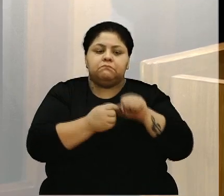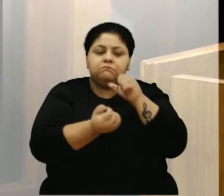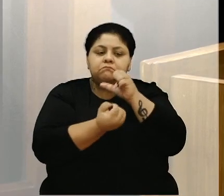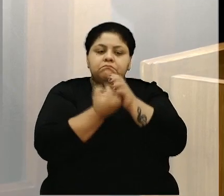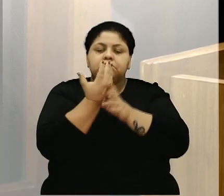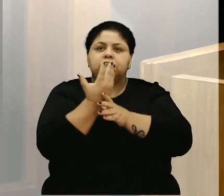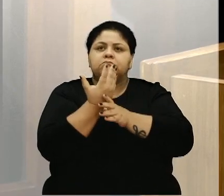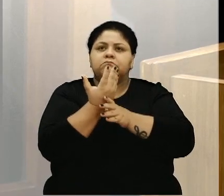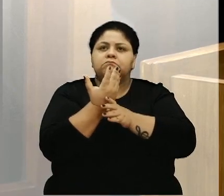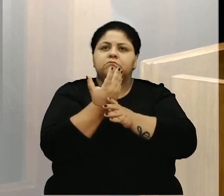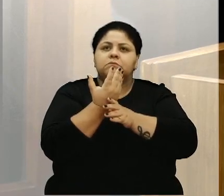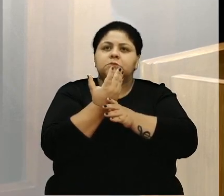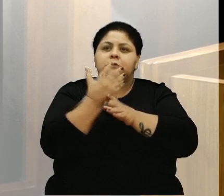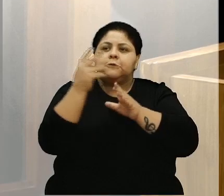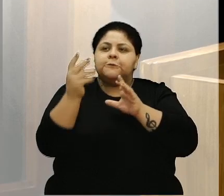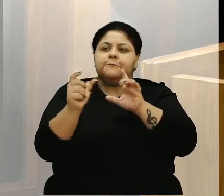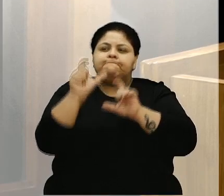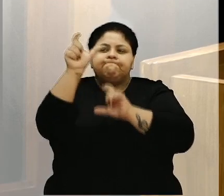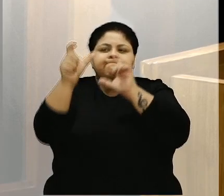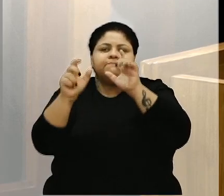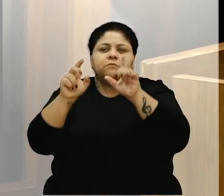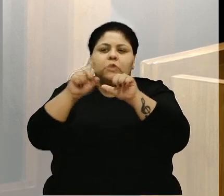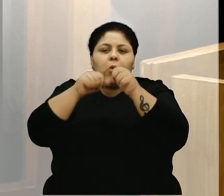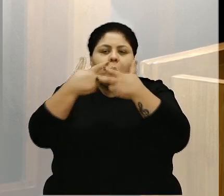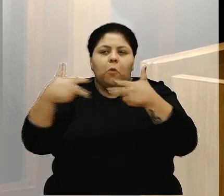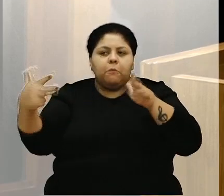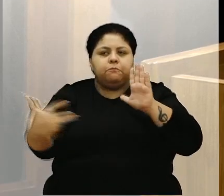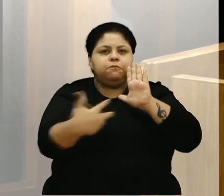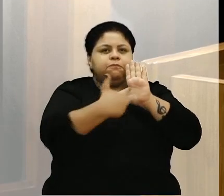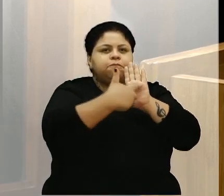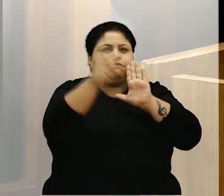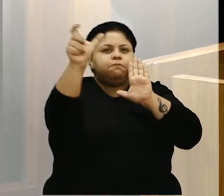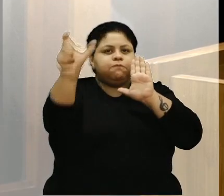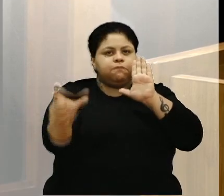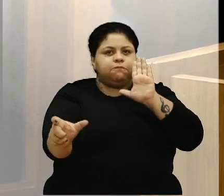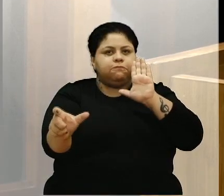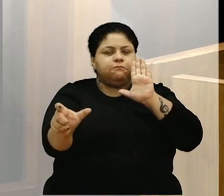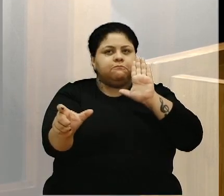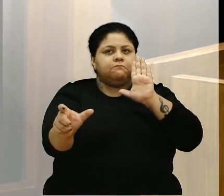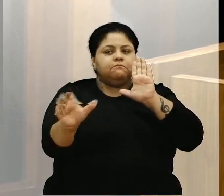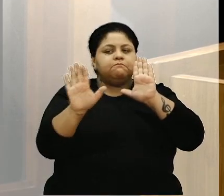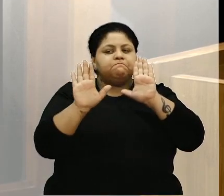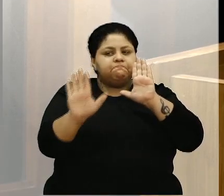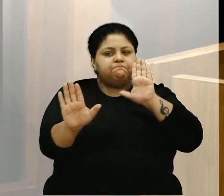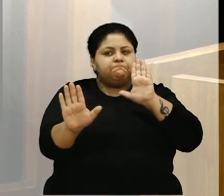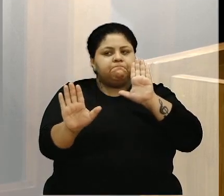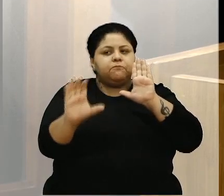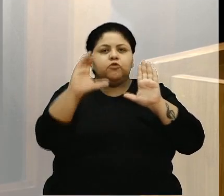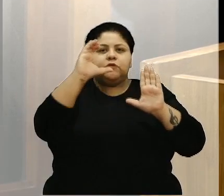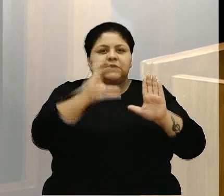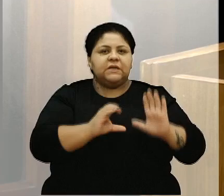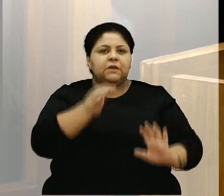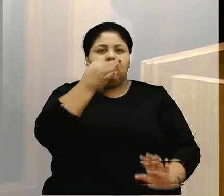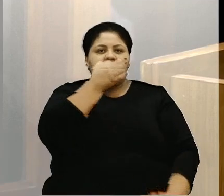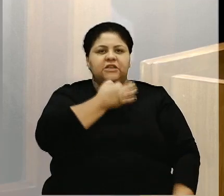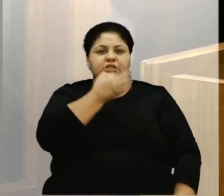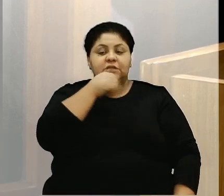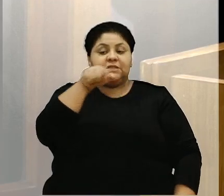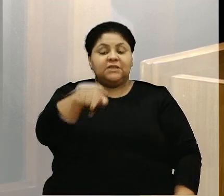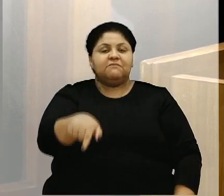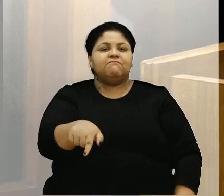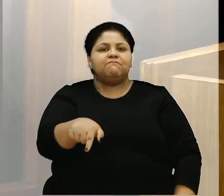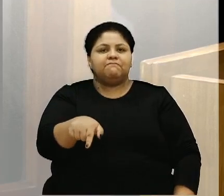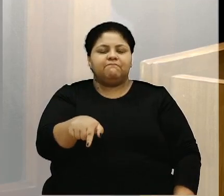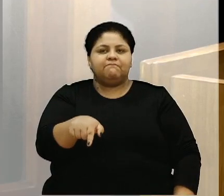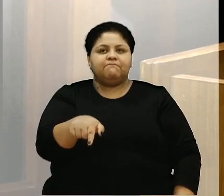criar atrativo nas nossas praças. Precisamos segurar os nossos caxienses em Caxias